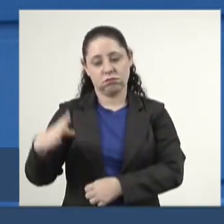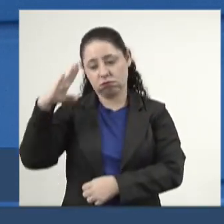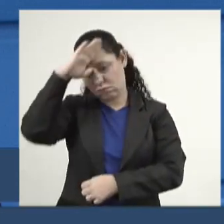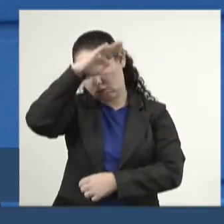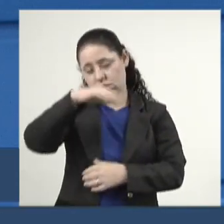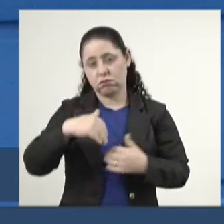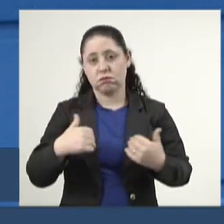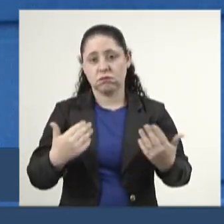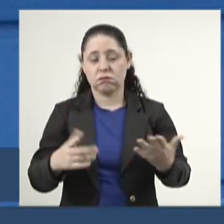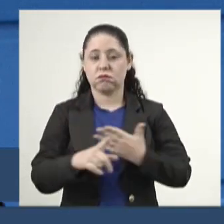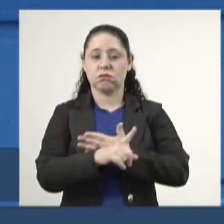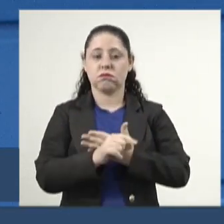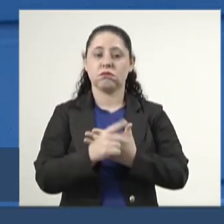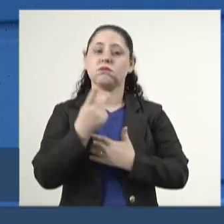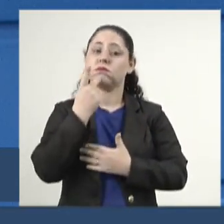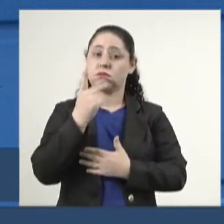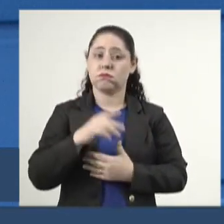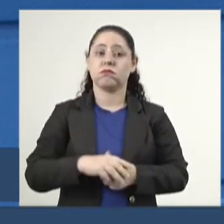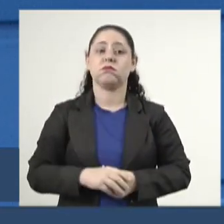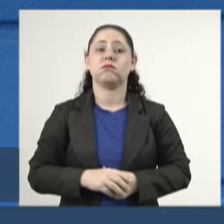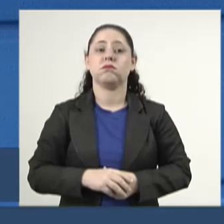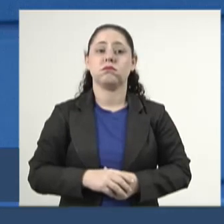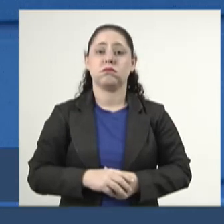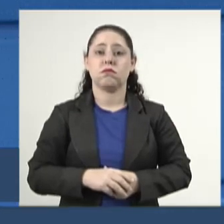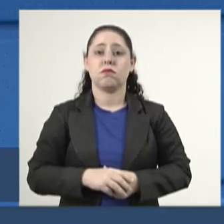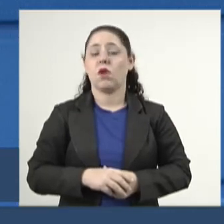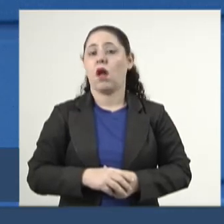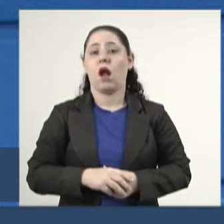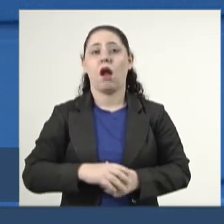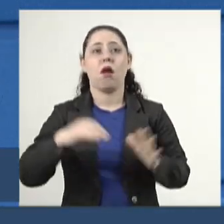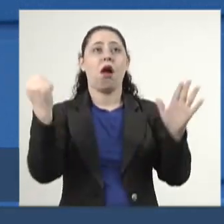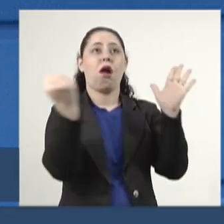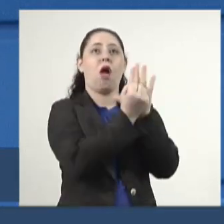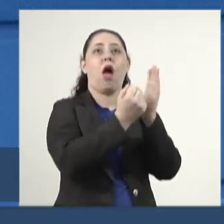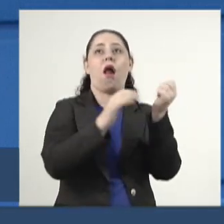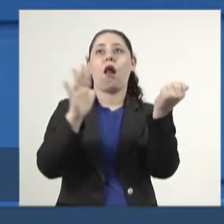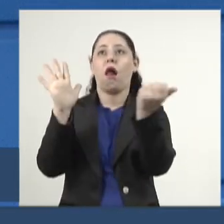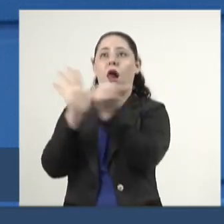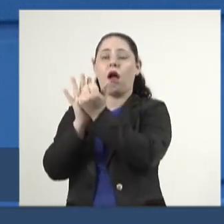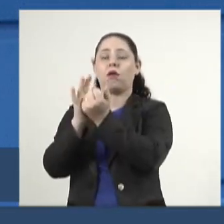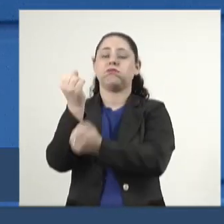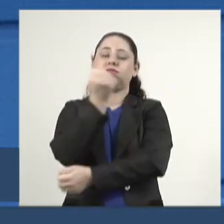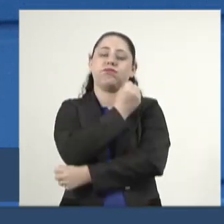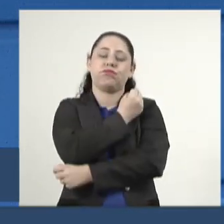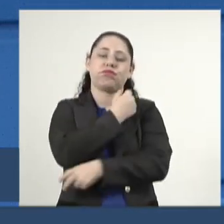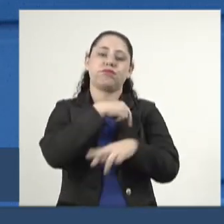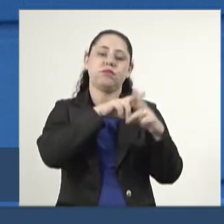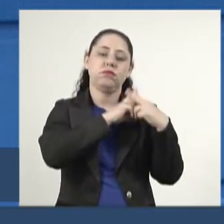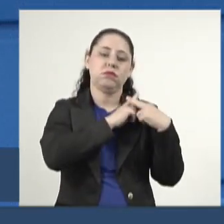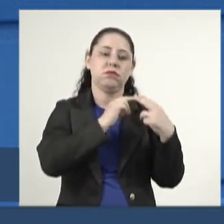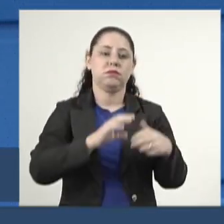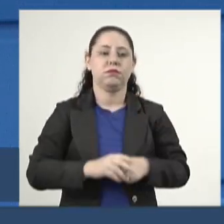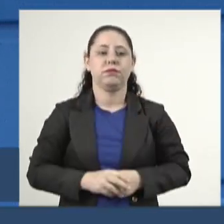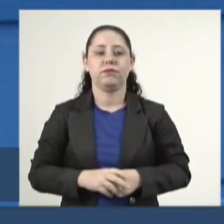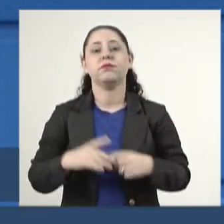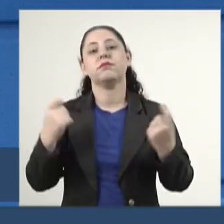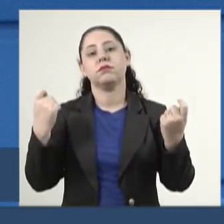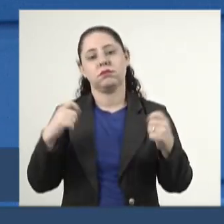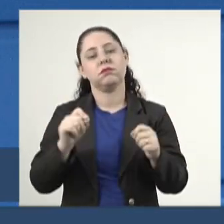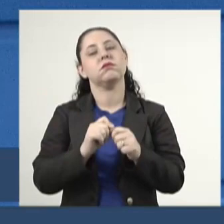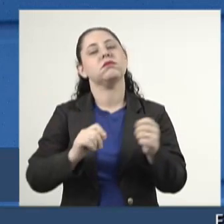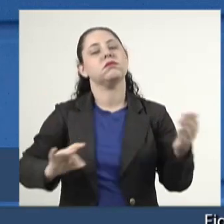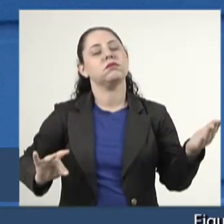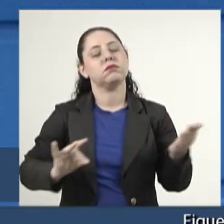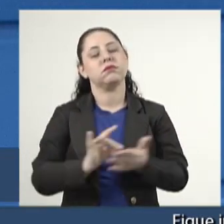Bolsonaro, no Pantanal, ele estaria sendo crucificado e responsabilizado. Então, é preciso fazer esse